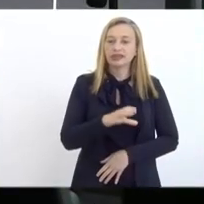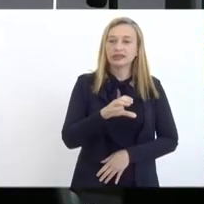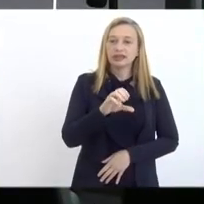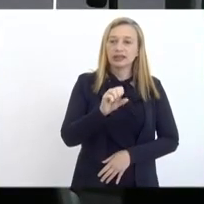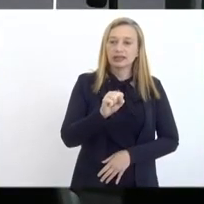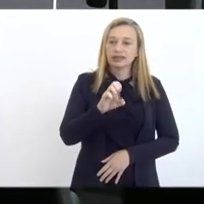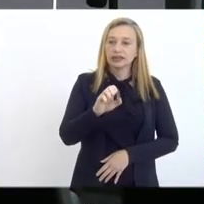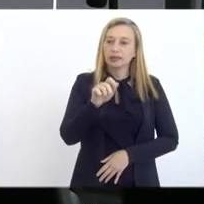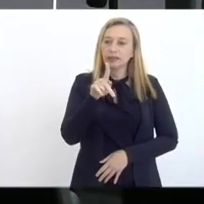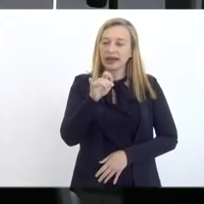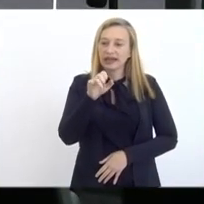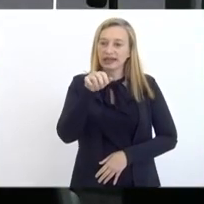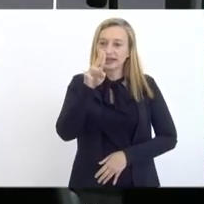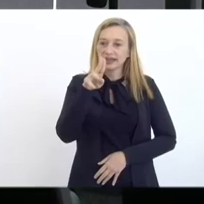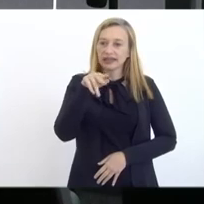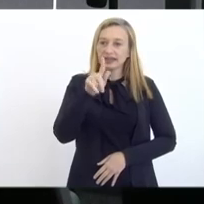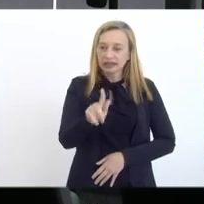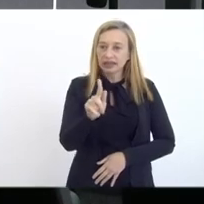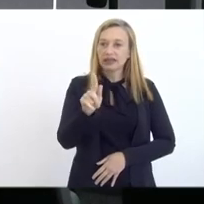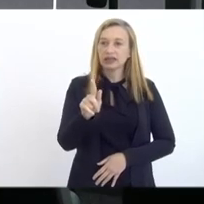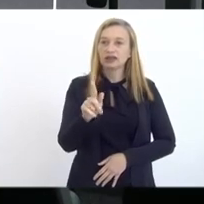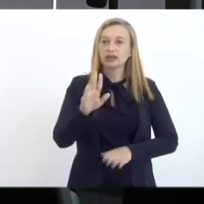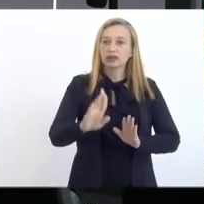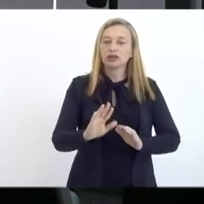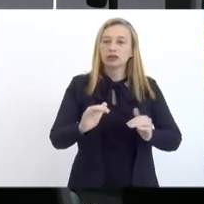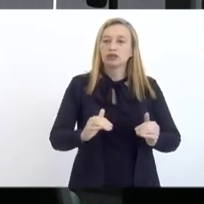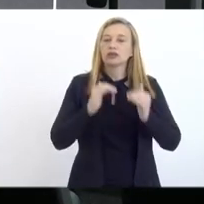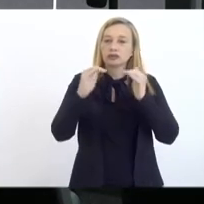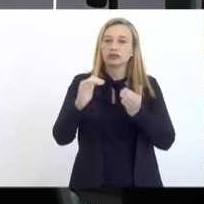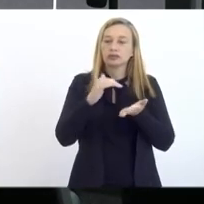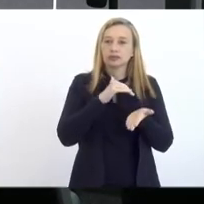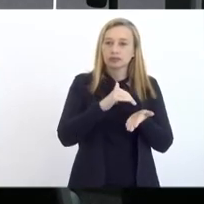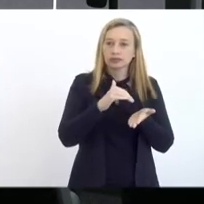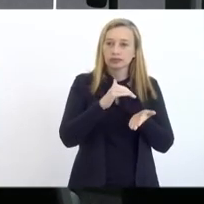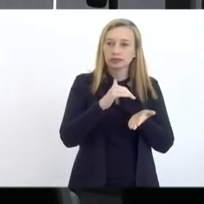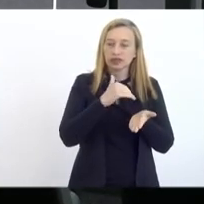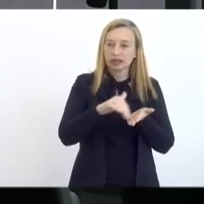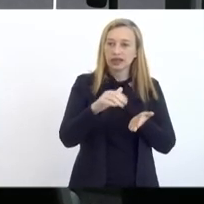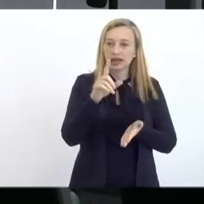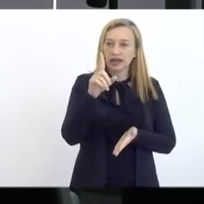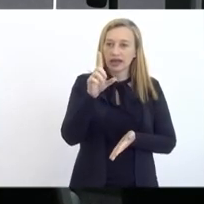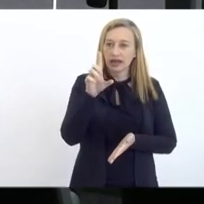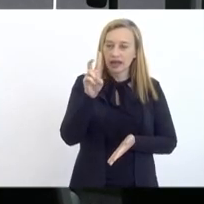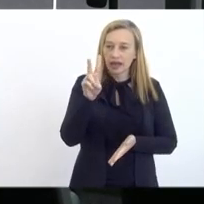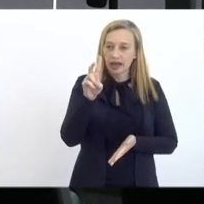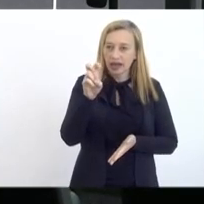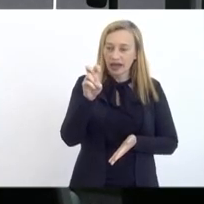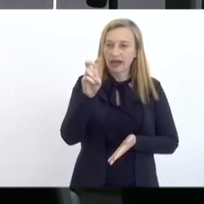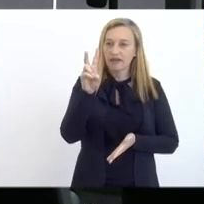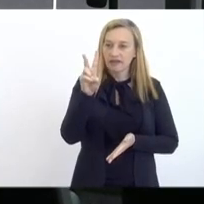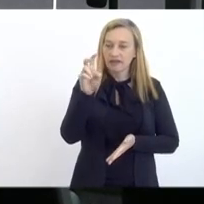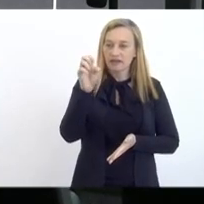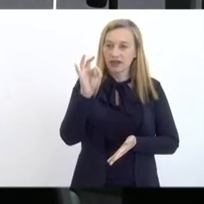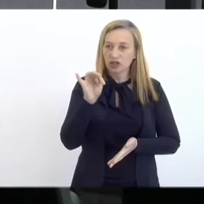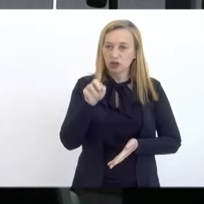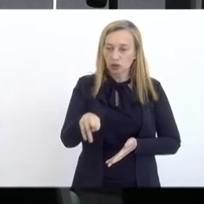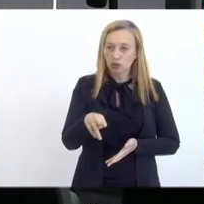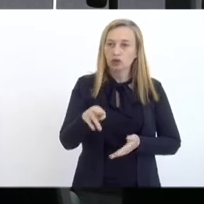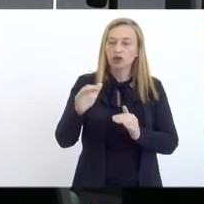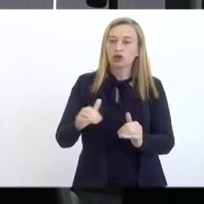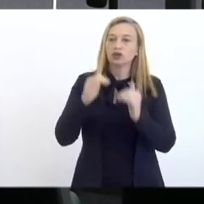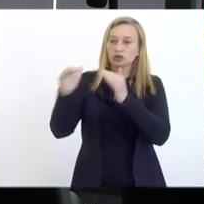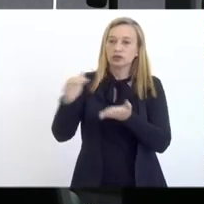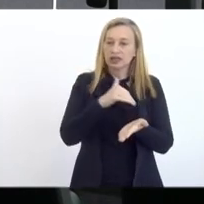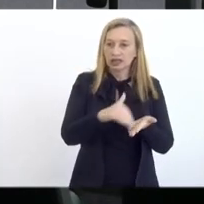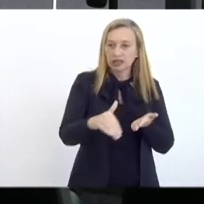que é através do subsecretário Everton, aqui presente conosco, chamar o subsecretário de